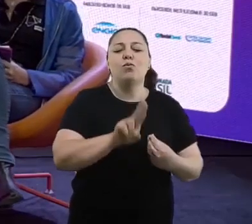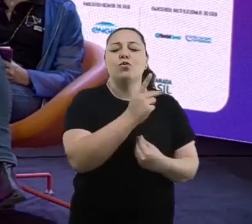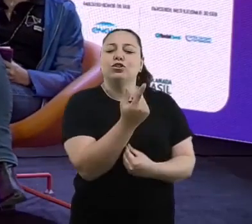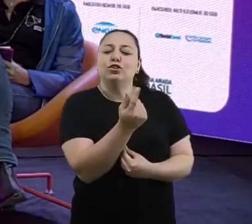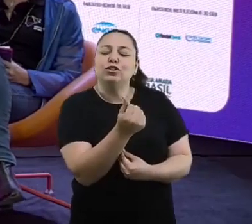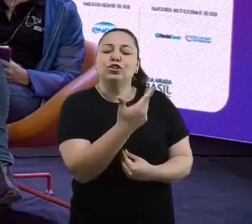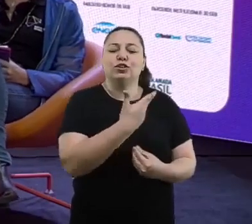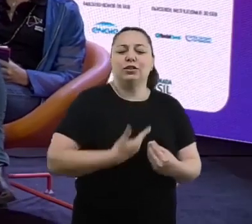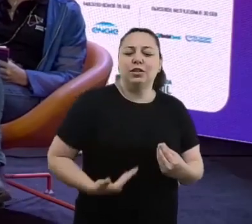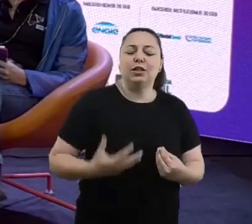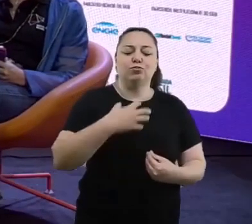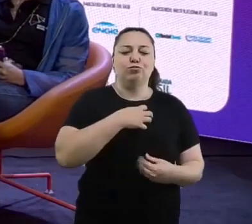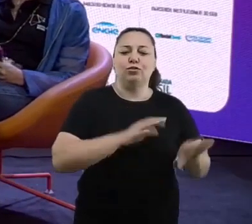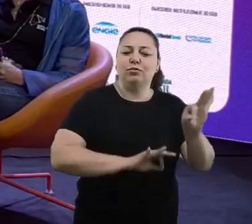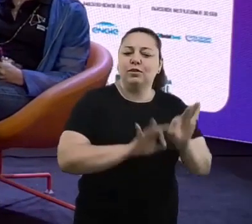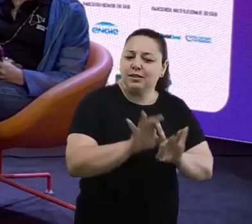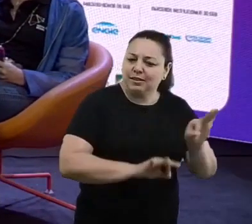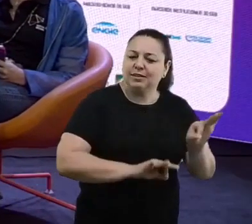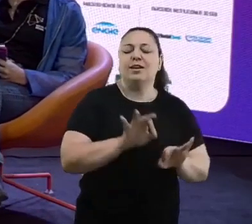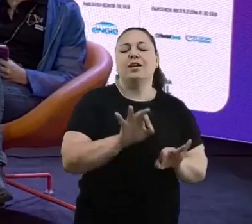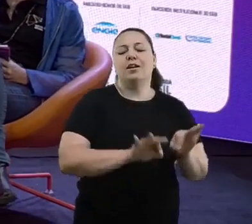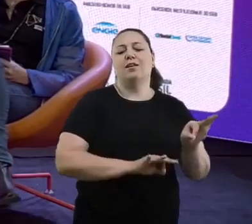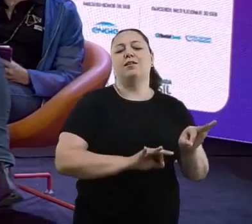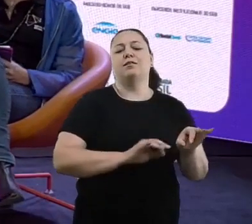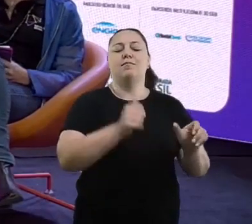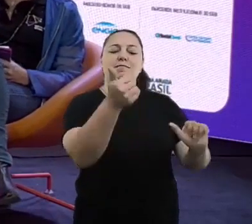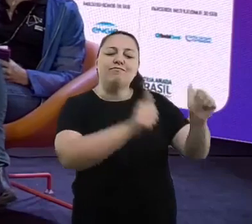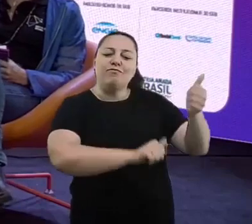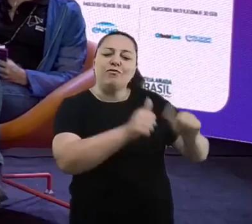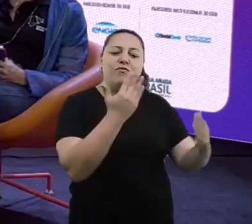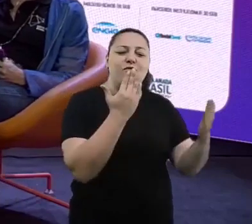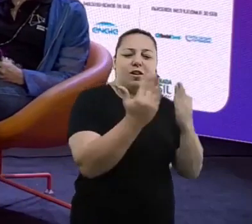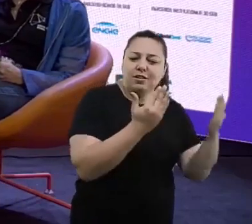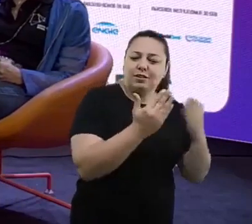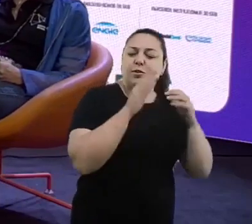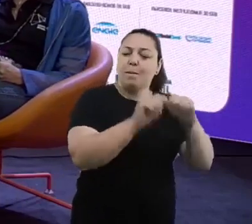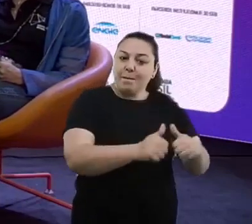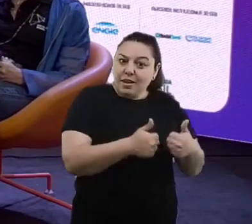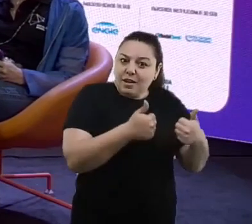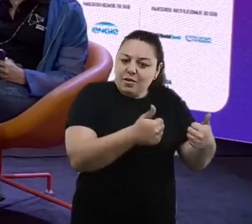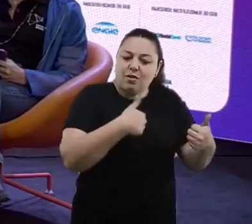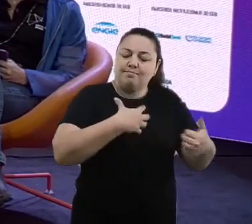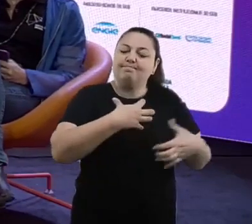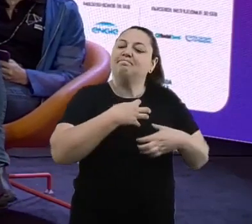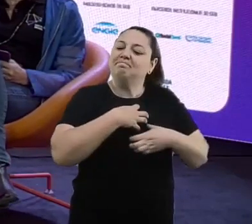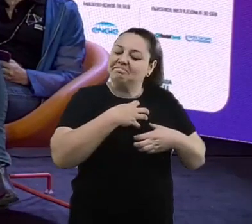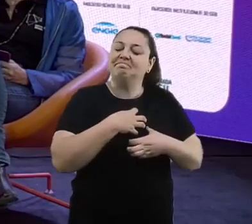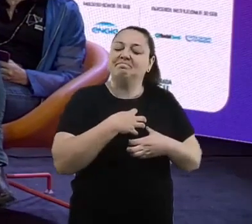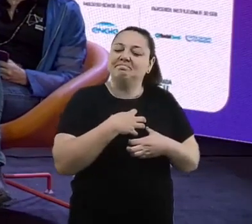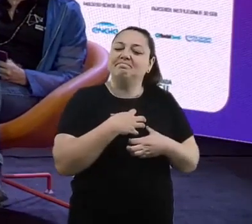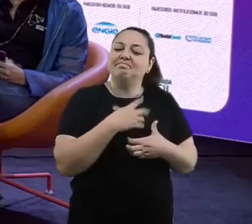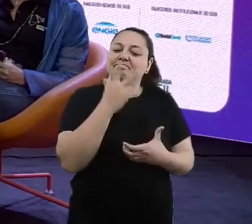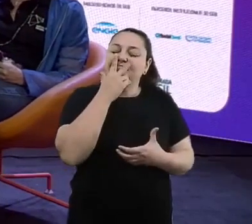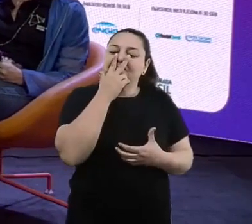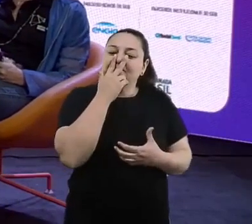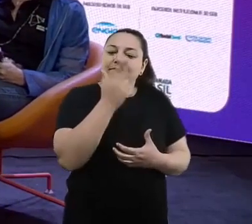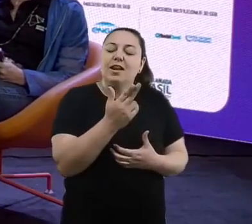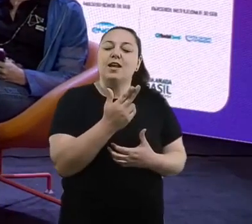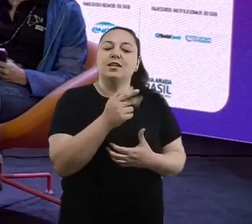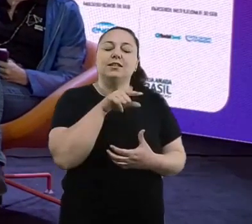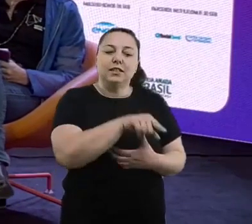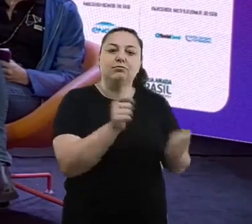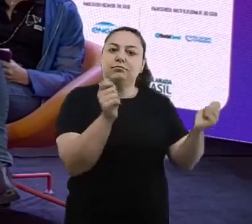mais planejada, uma avaliação melhor faz muito sentido, e me parece também muito replicável,